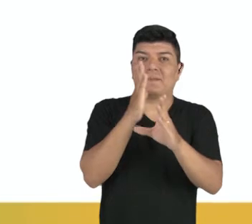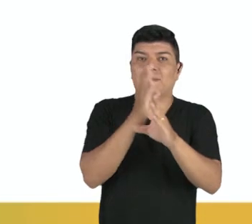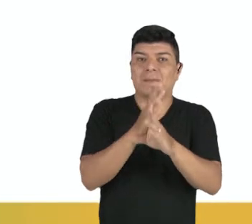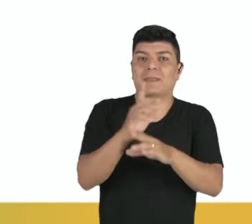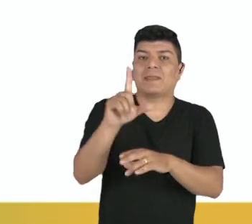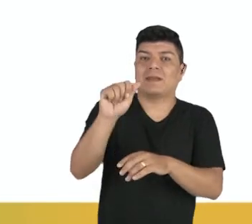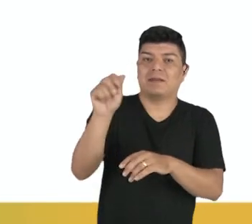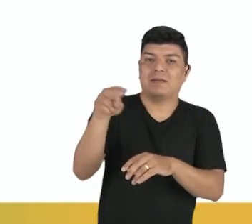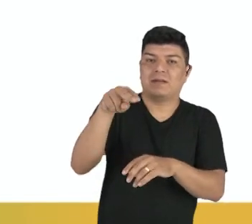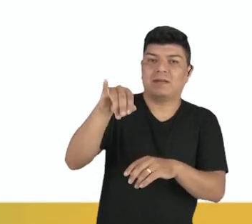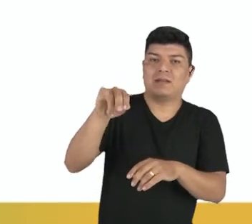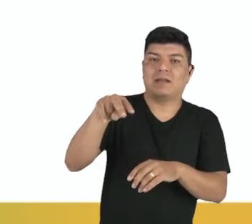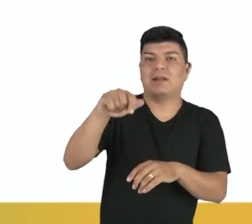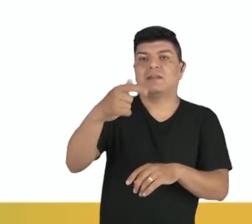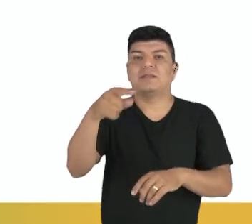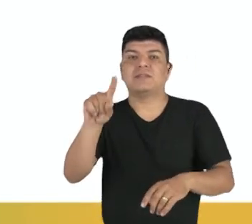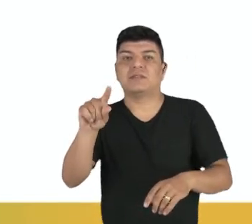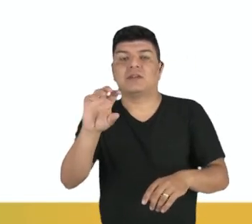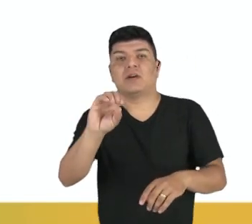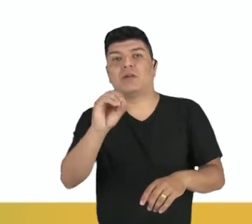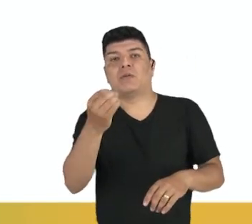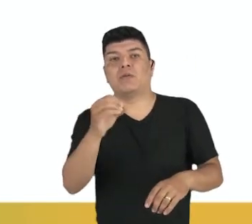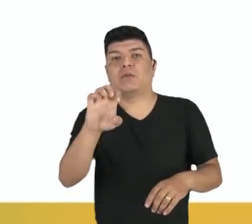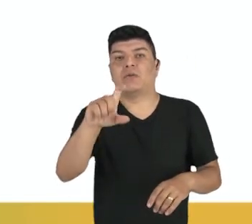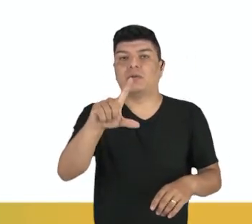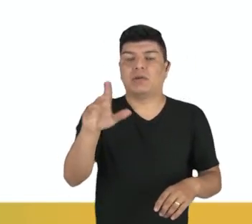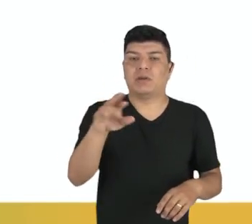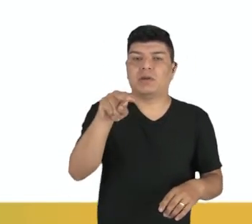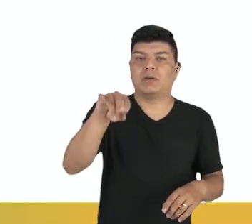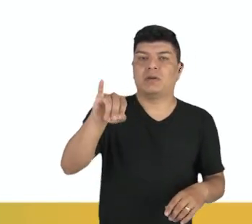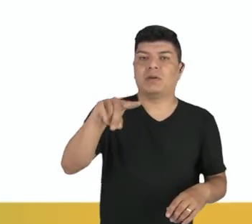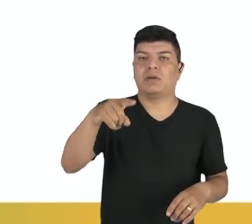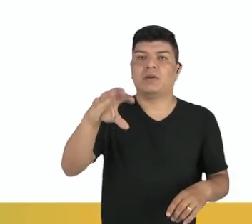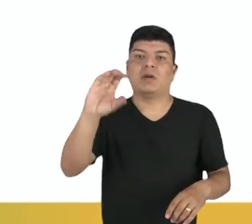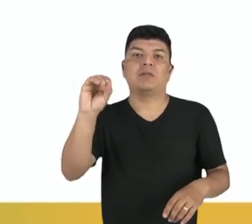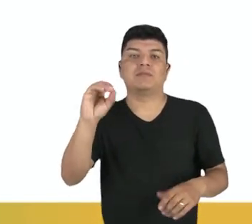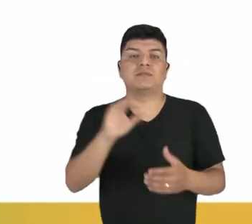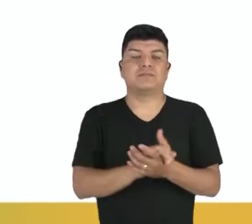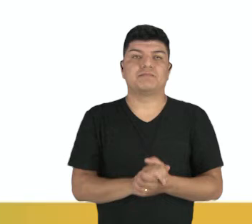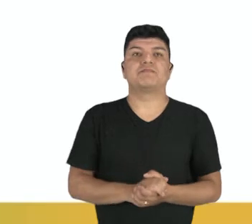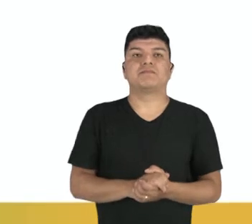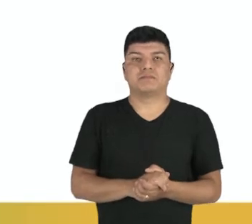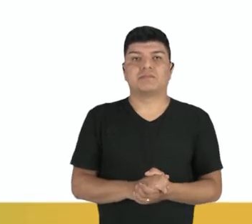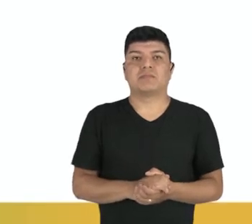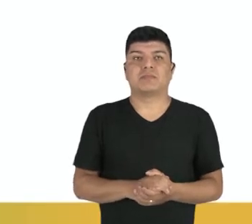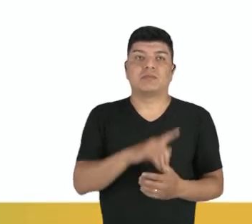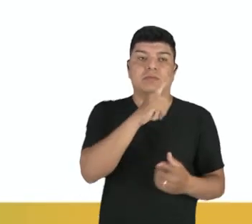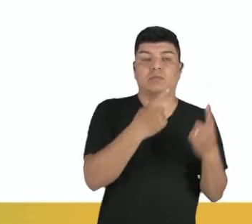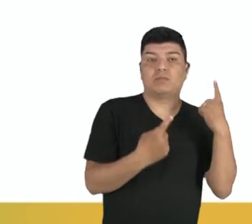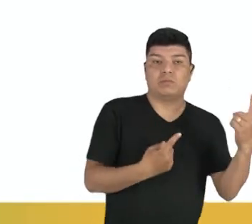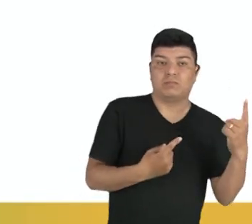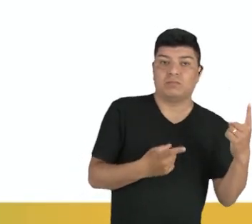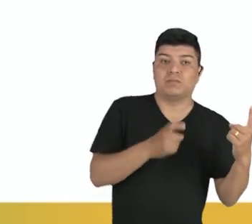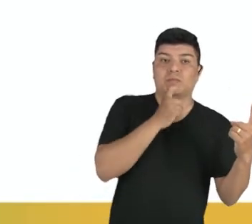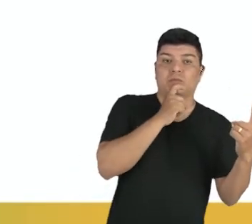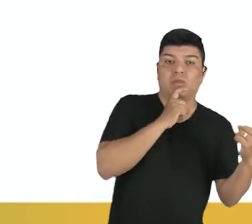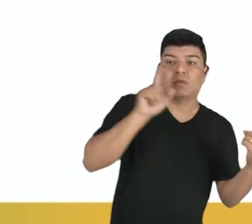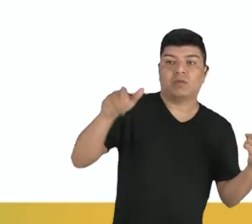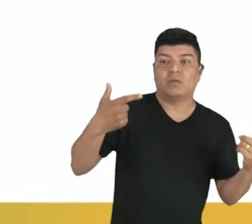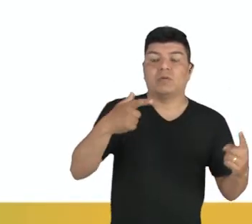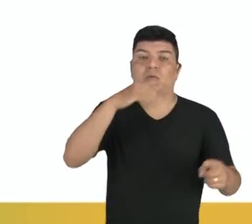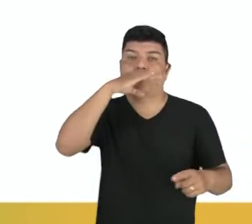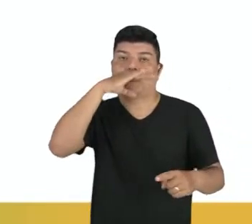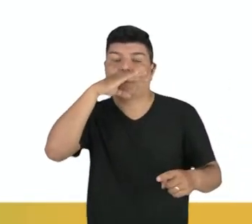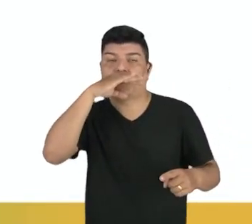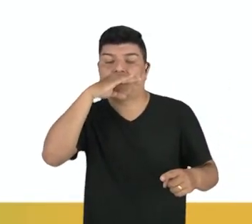fenômeno Laninha ou do fenômeno El Niño, tá bom? Então, El Niño é o aquecimento e o Laninha é o resfriamento. Então,